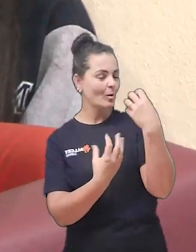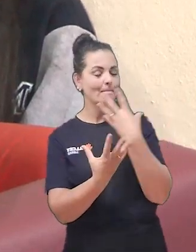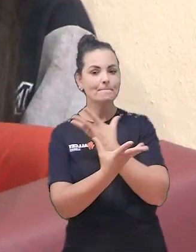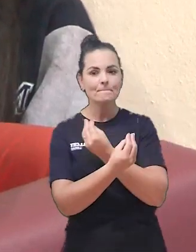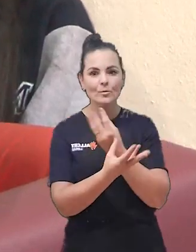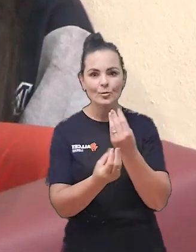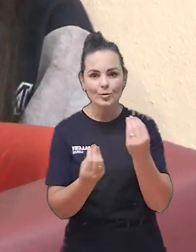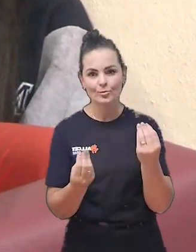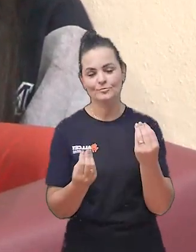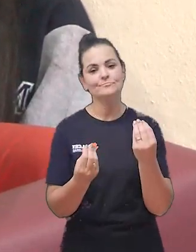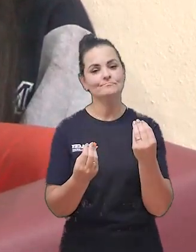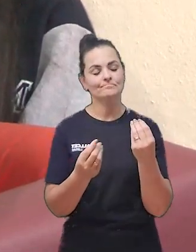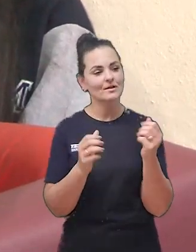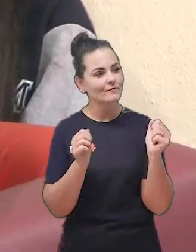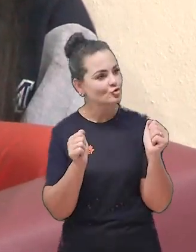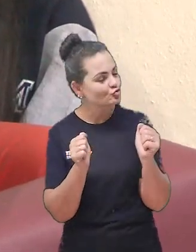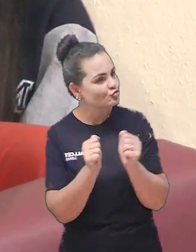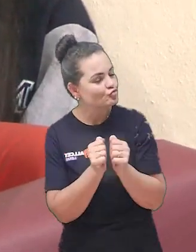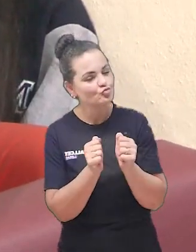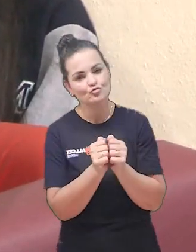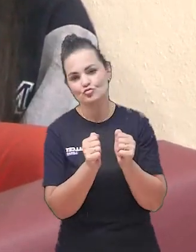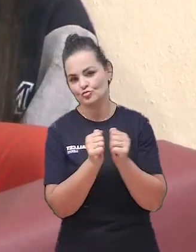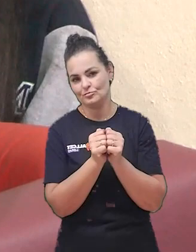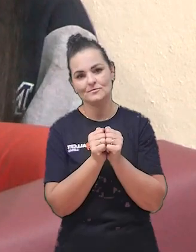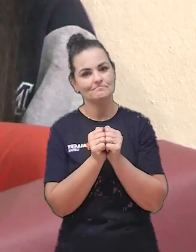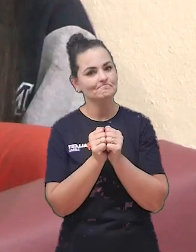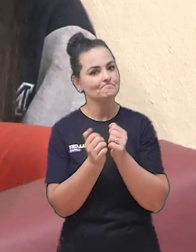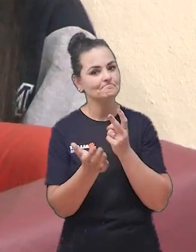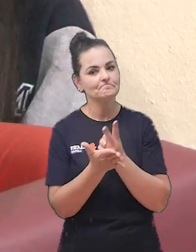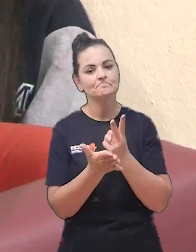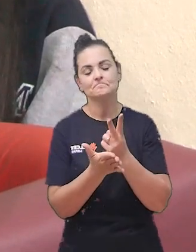me carregou junto na vida, né?